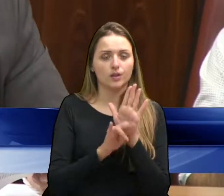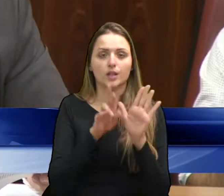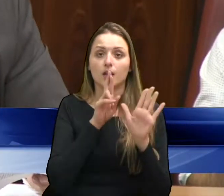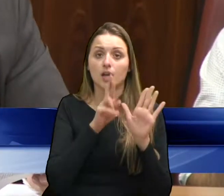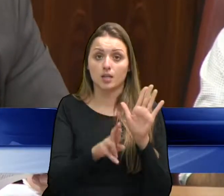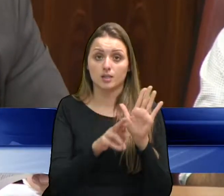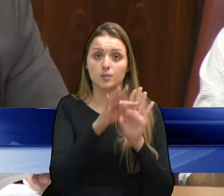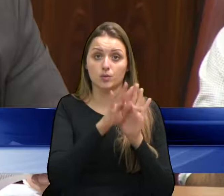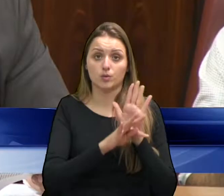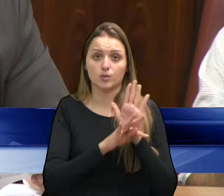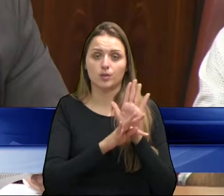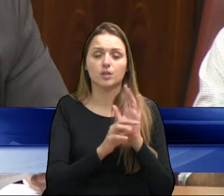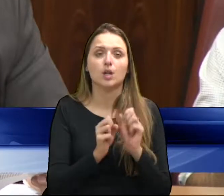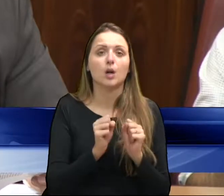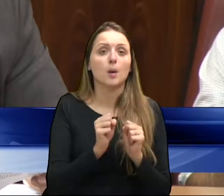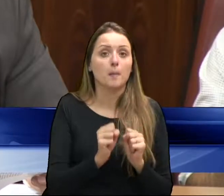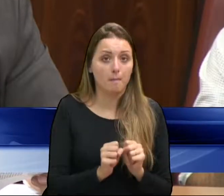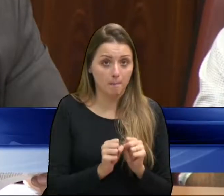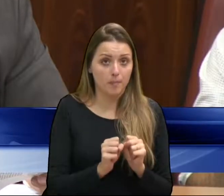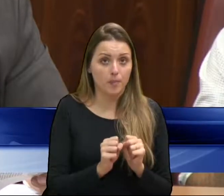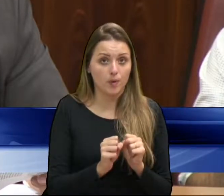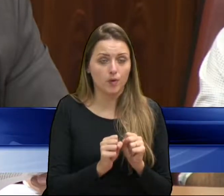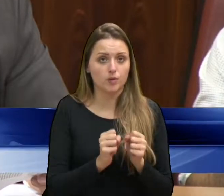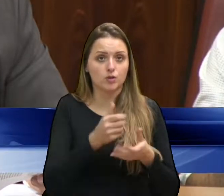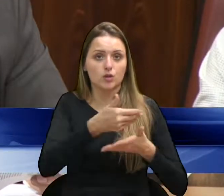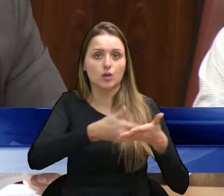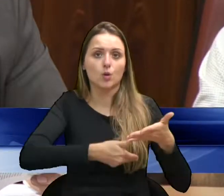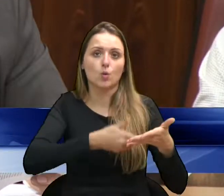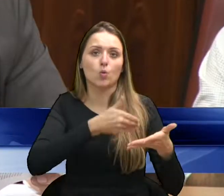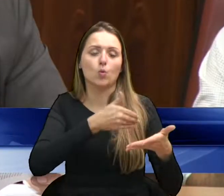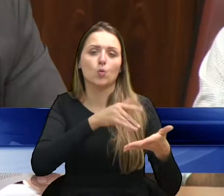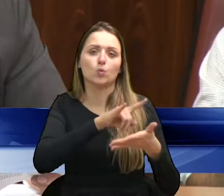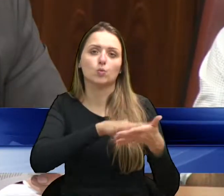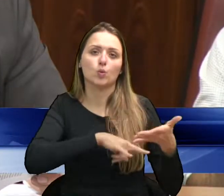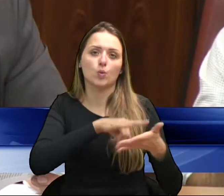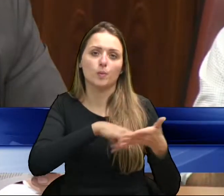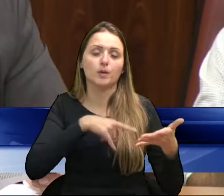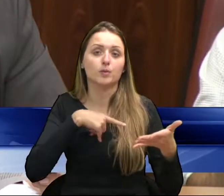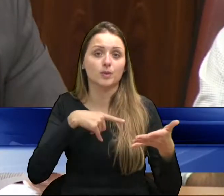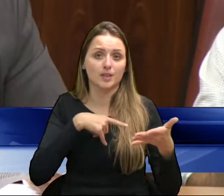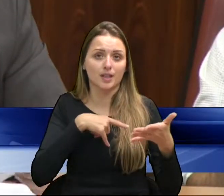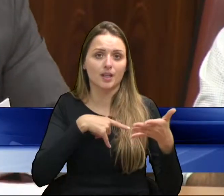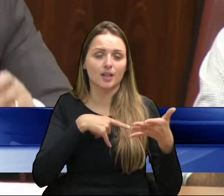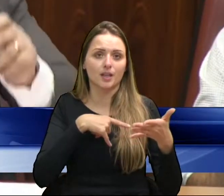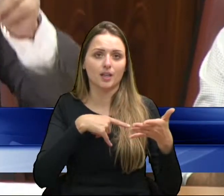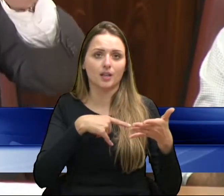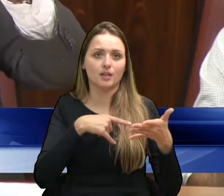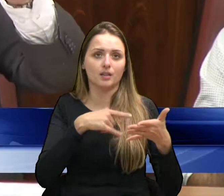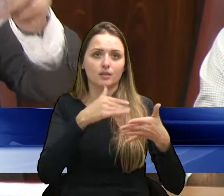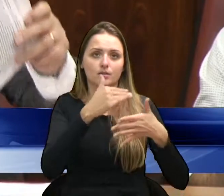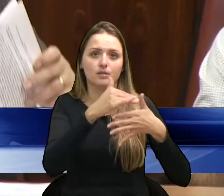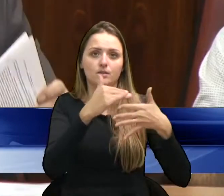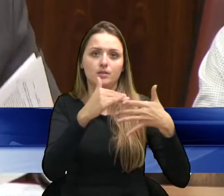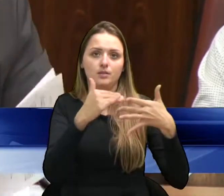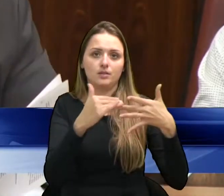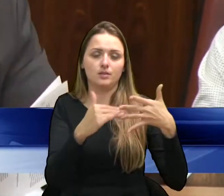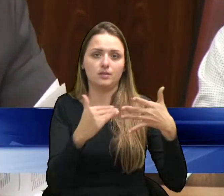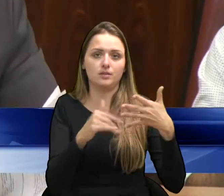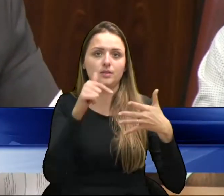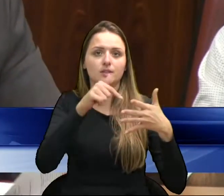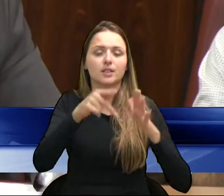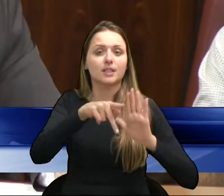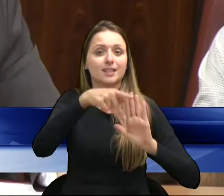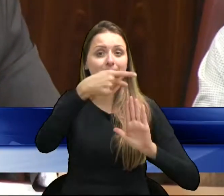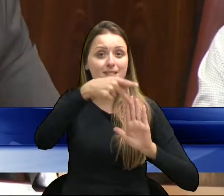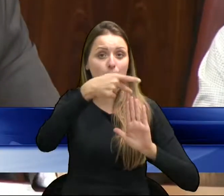responde: poderá a notificação, contendo os requisitos necessários, a notificação deste parecer,